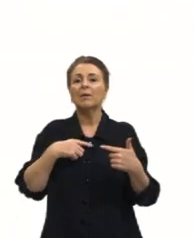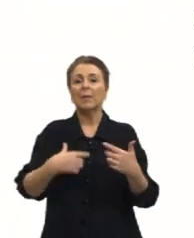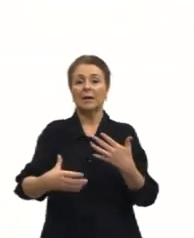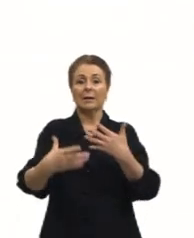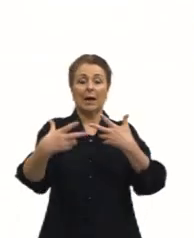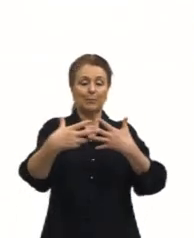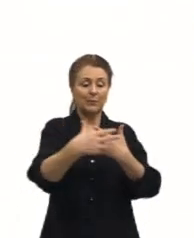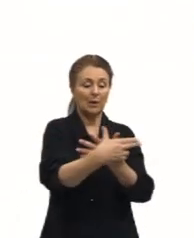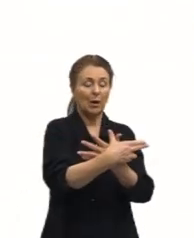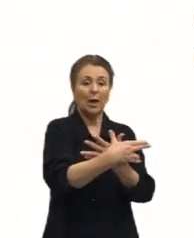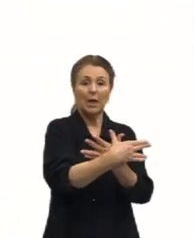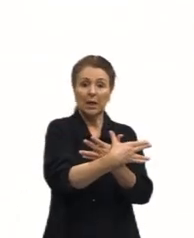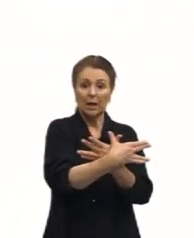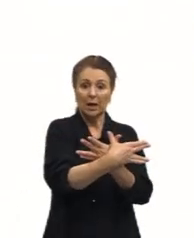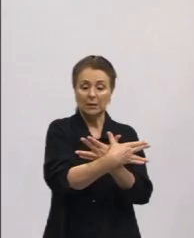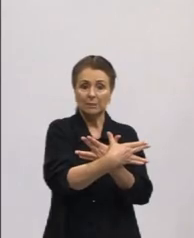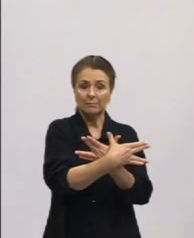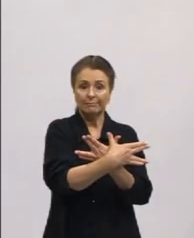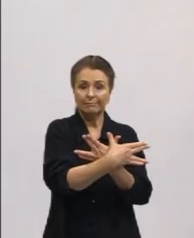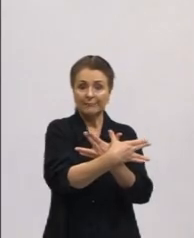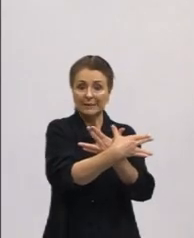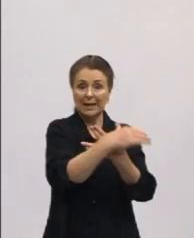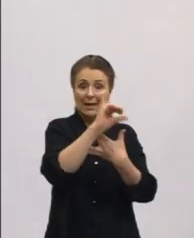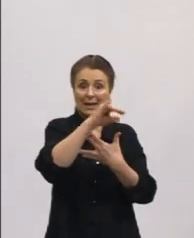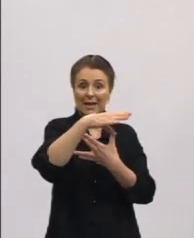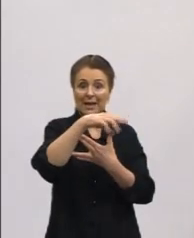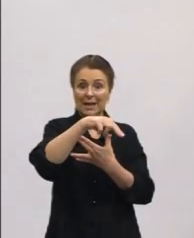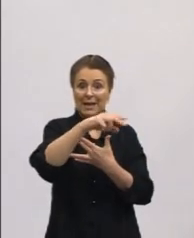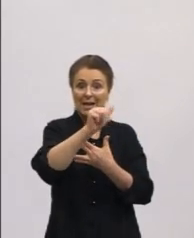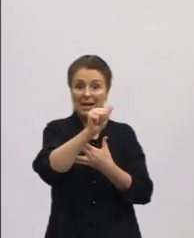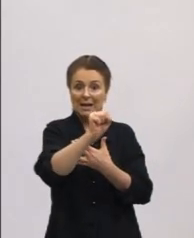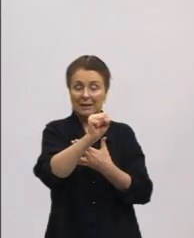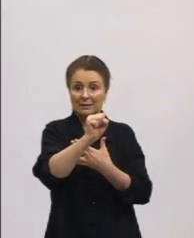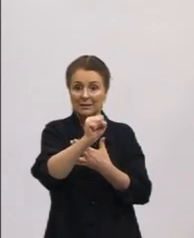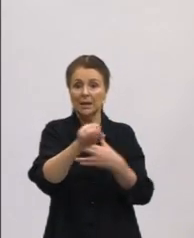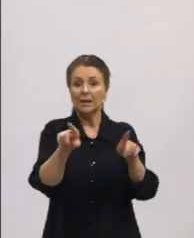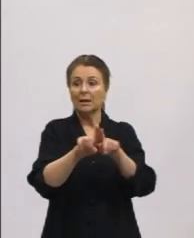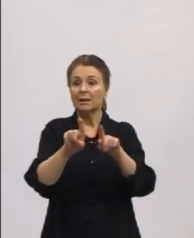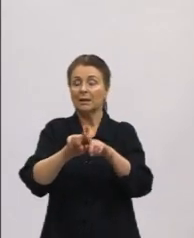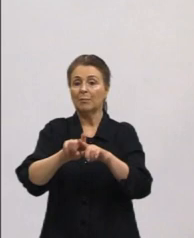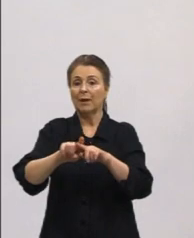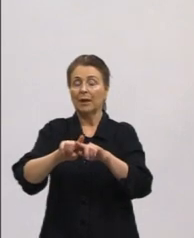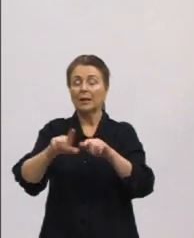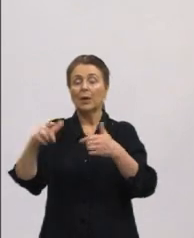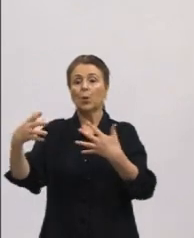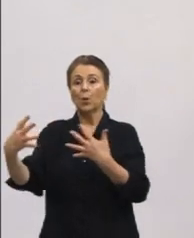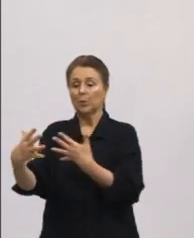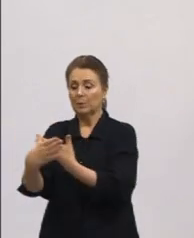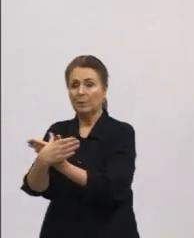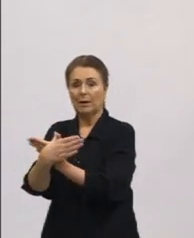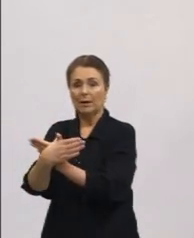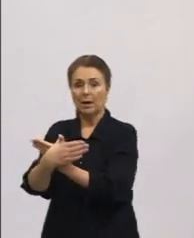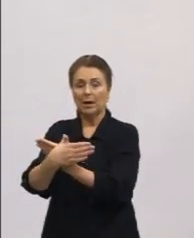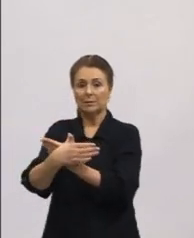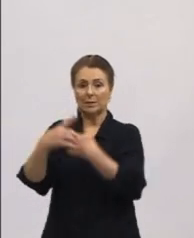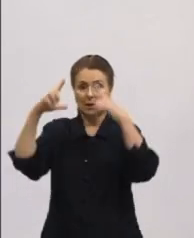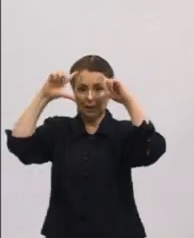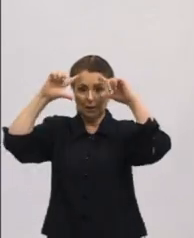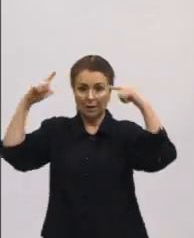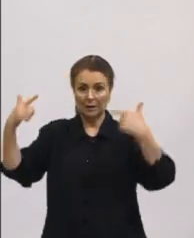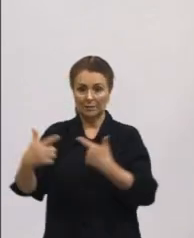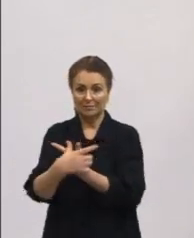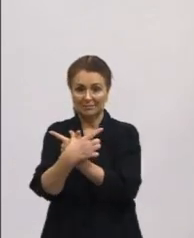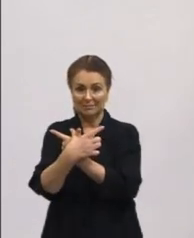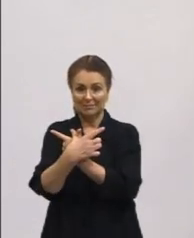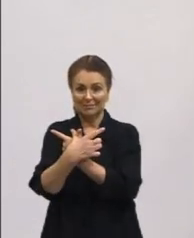nunca tinha caído em casa e mais no ENEM né Mas se a gente abordou a história indígena os conceitos